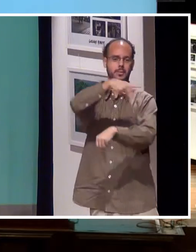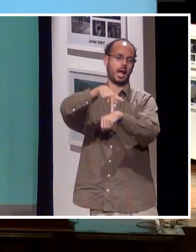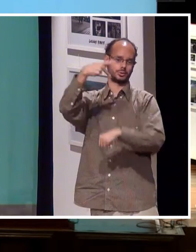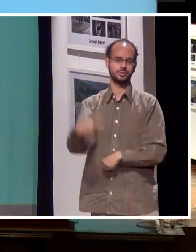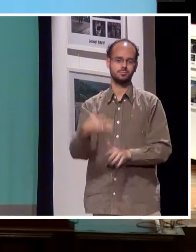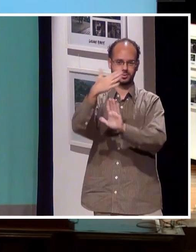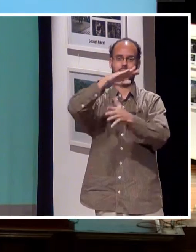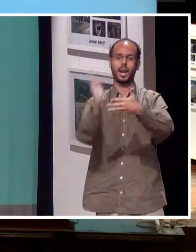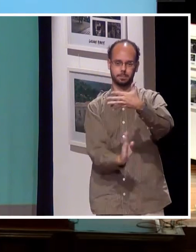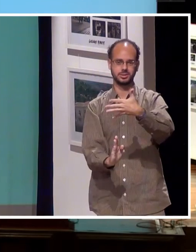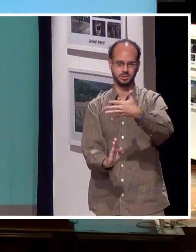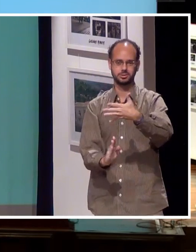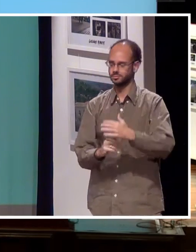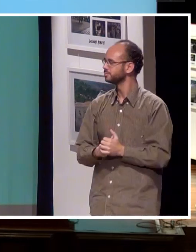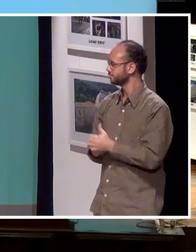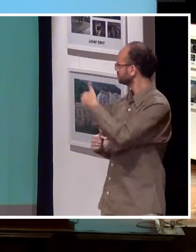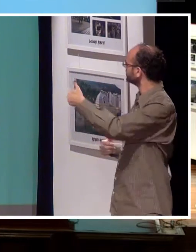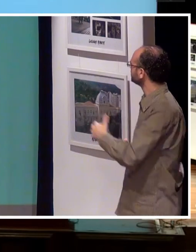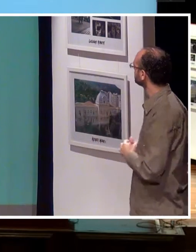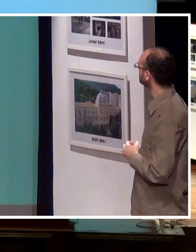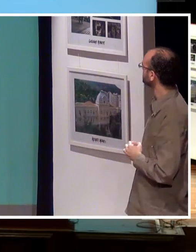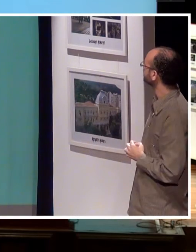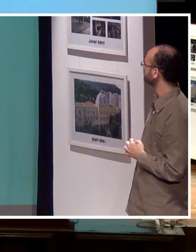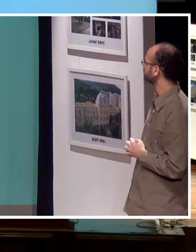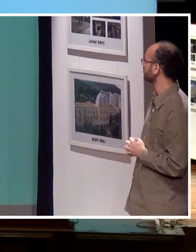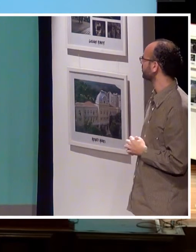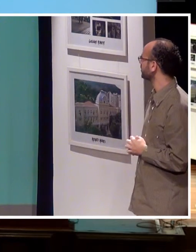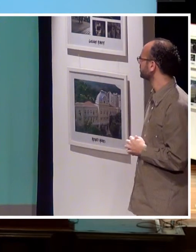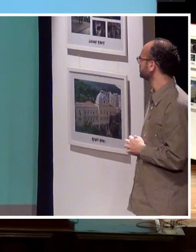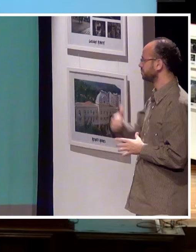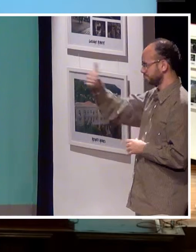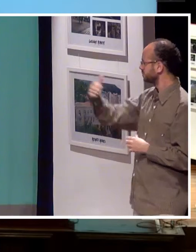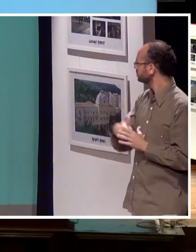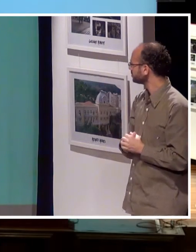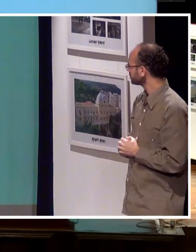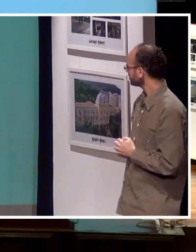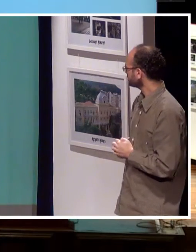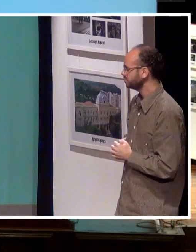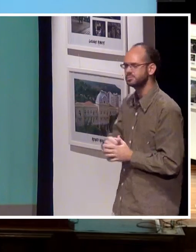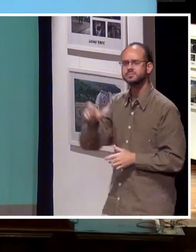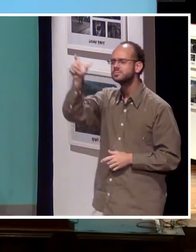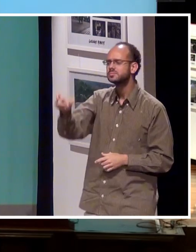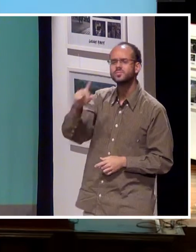a comunicação a nível nacional da língua brasileira de sinais.